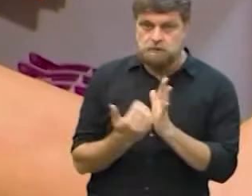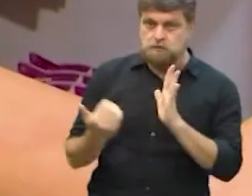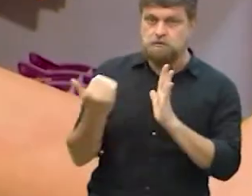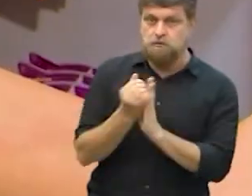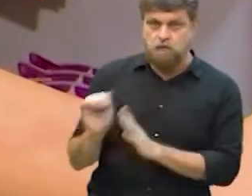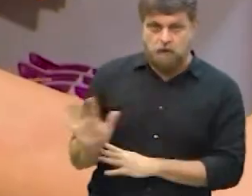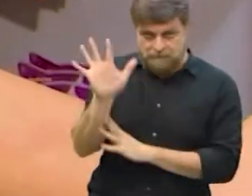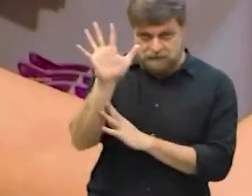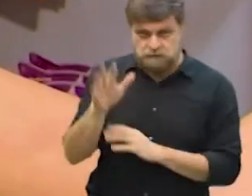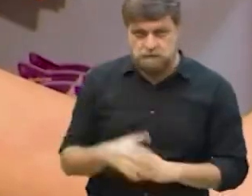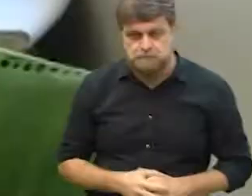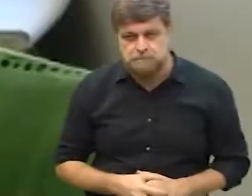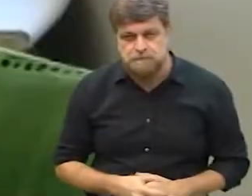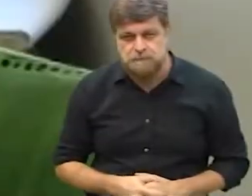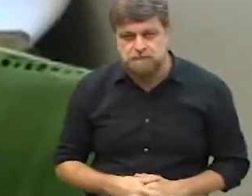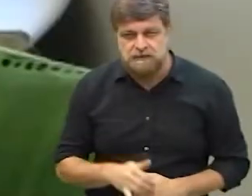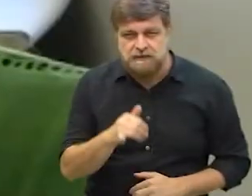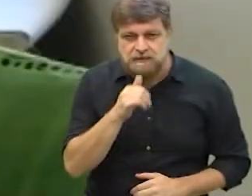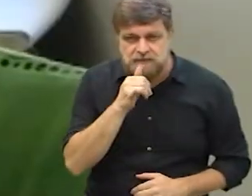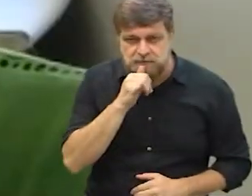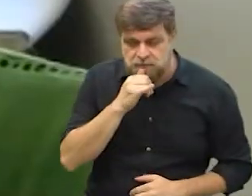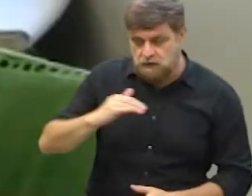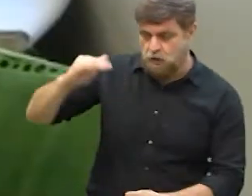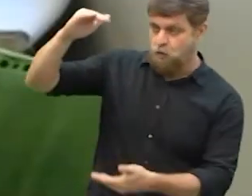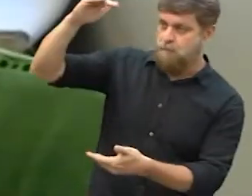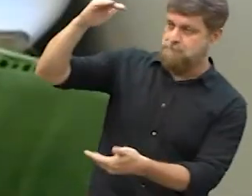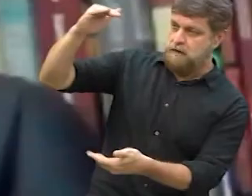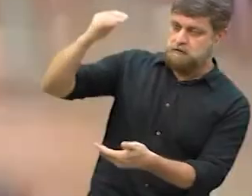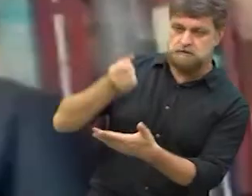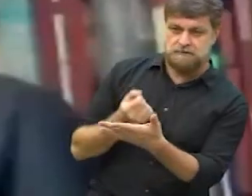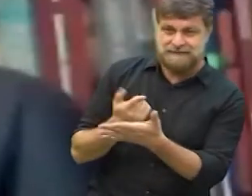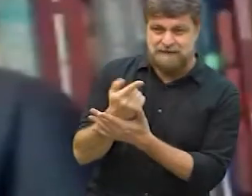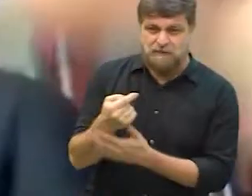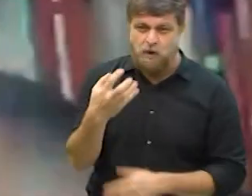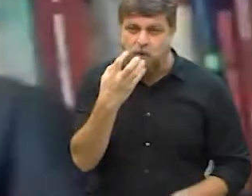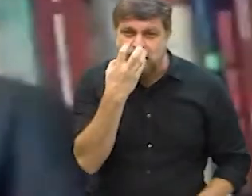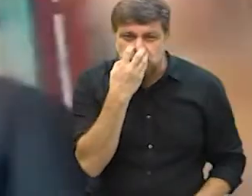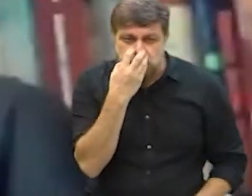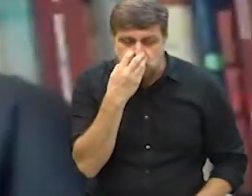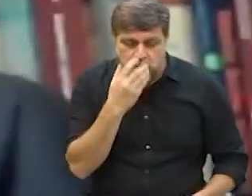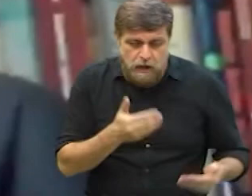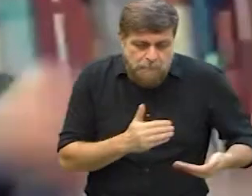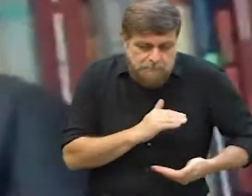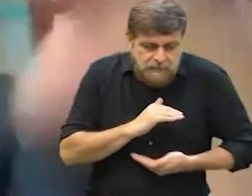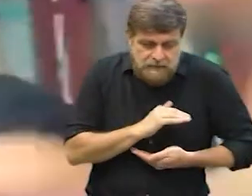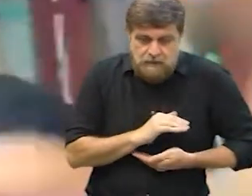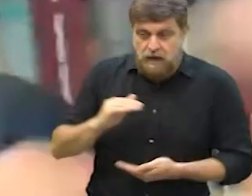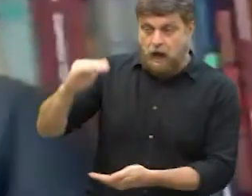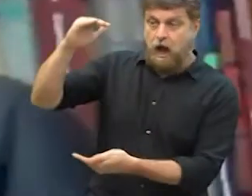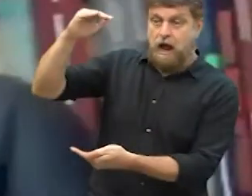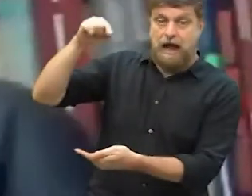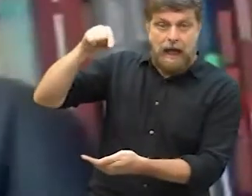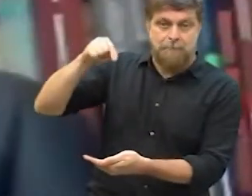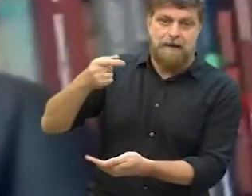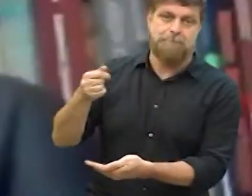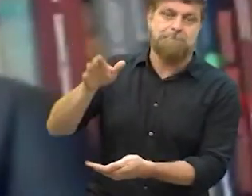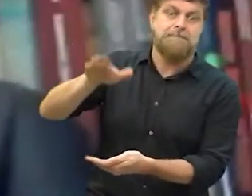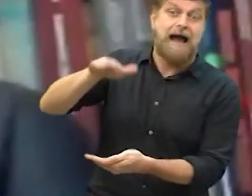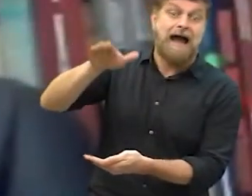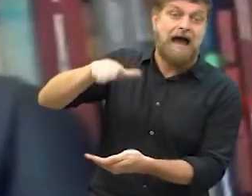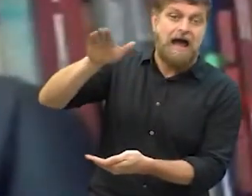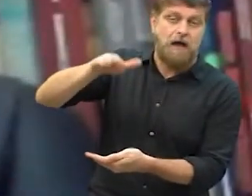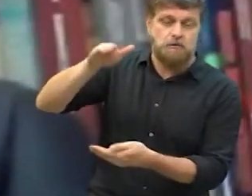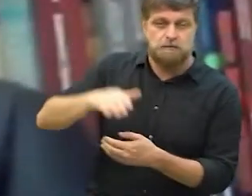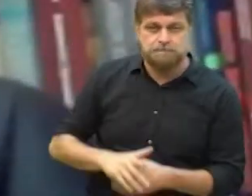segurada mesmo por conta do aumento. Às vezes você compra um pacote grande, às vezes o cachorro é pequeno, mas o pacote grande sai bem mais barato